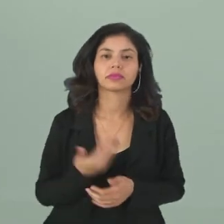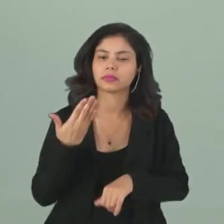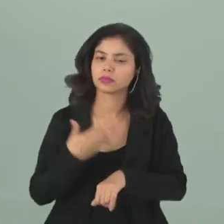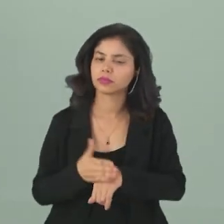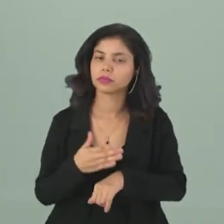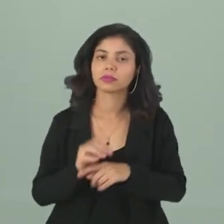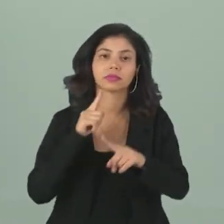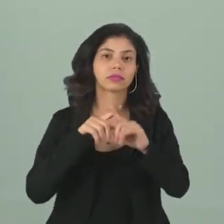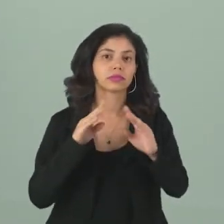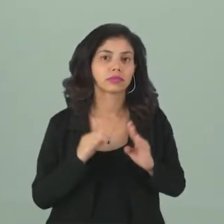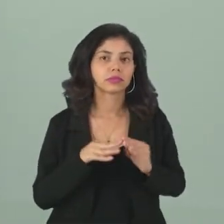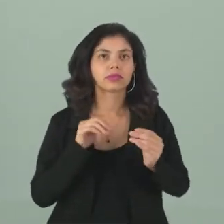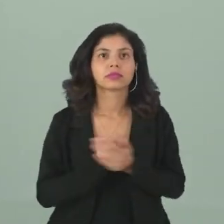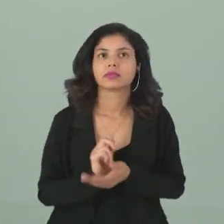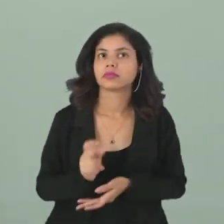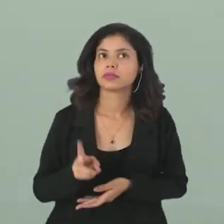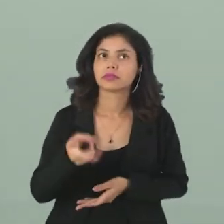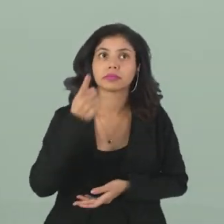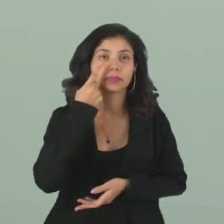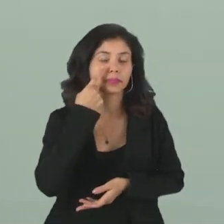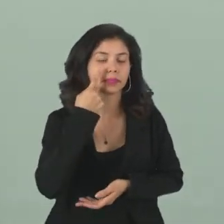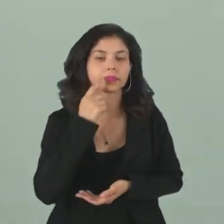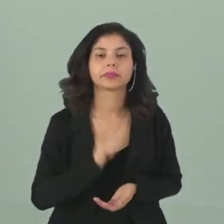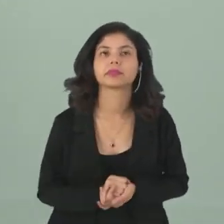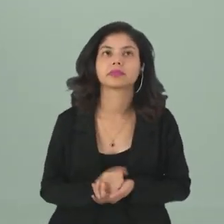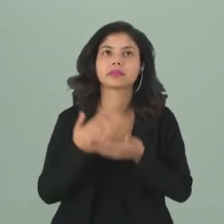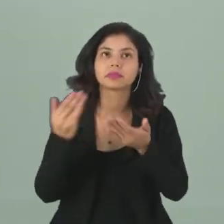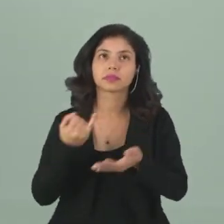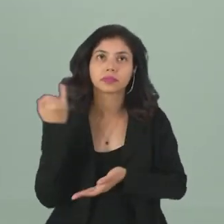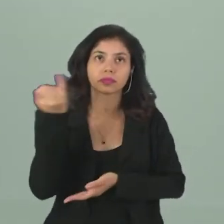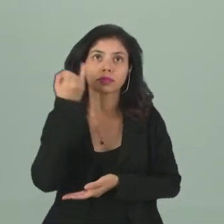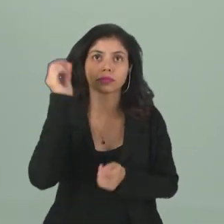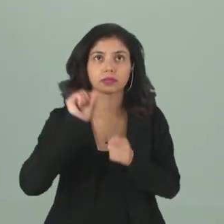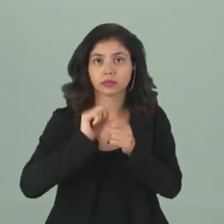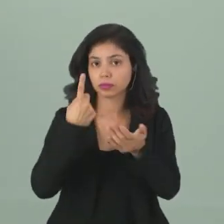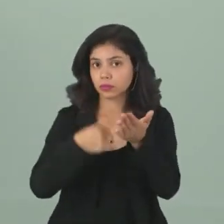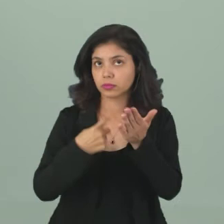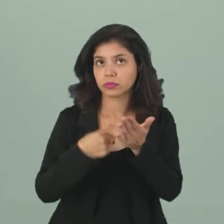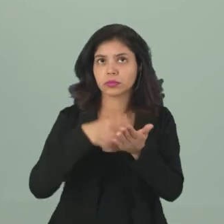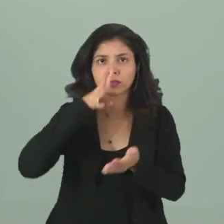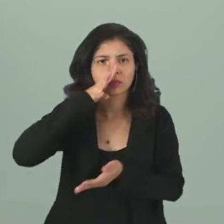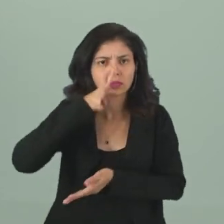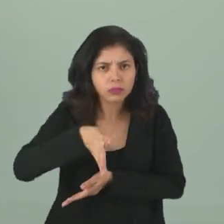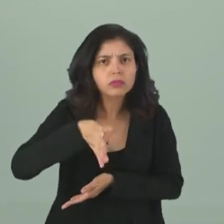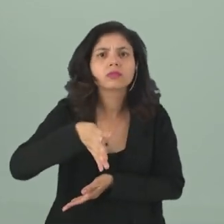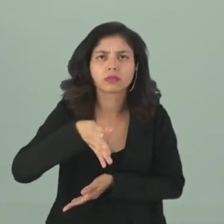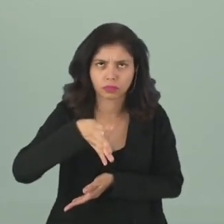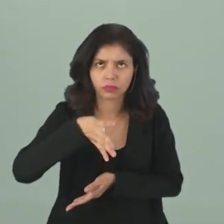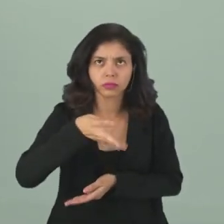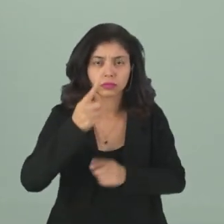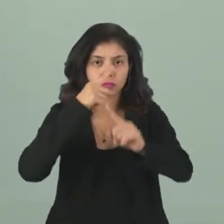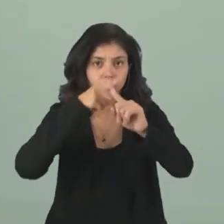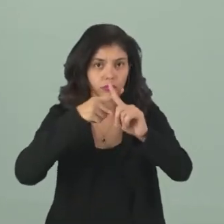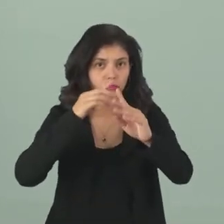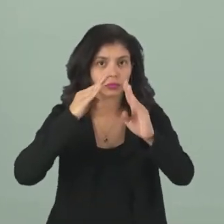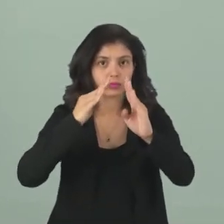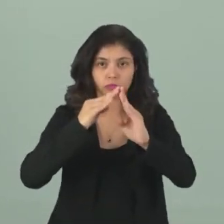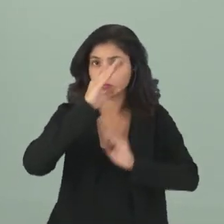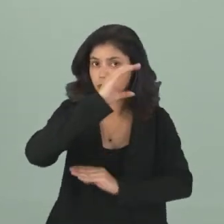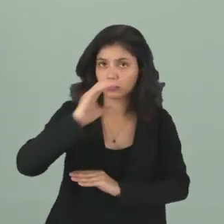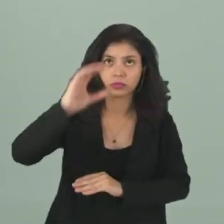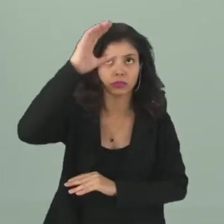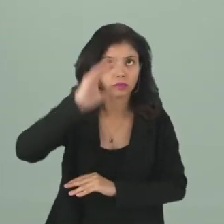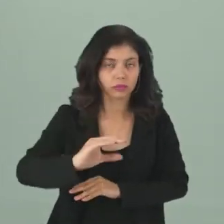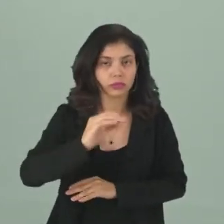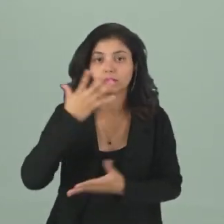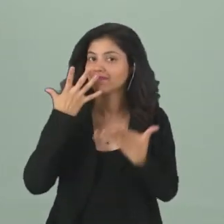pela Igreja. Continuando, observem aí. Esses princípios foram considerados uma afronta à Igreja Católica. Logicamente que a Igreja não